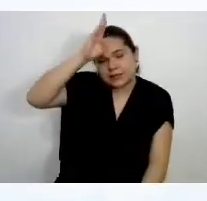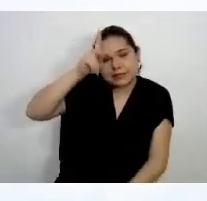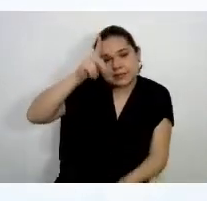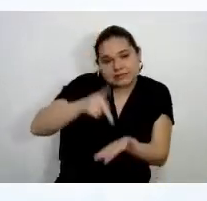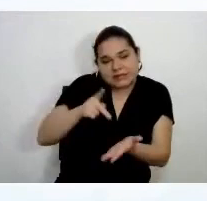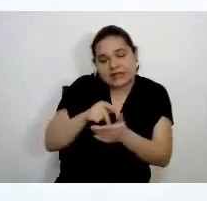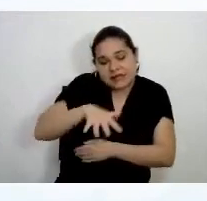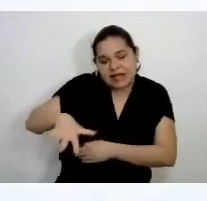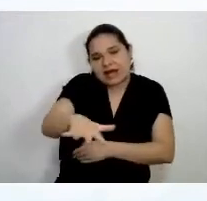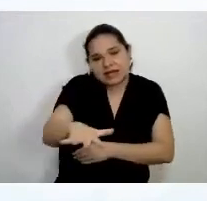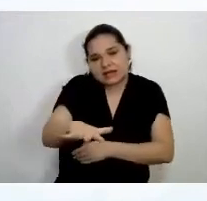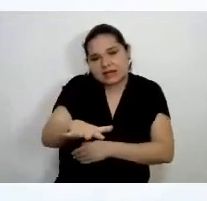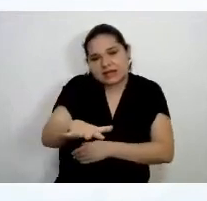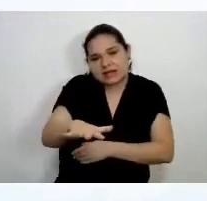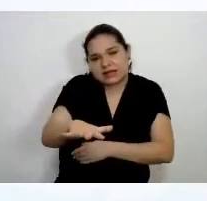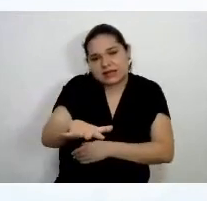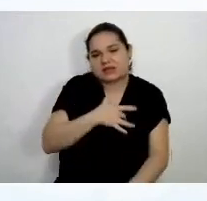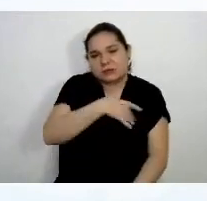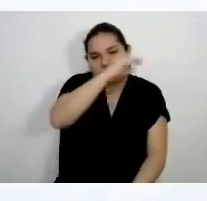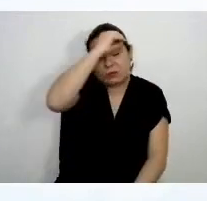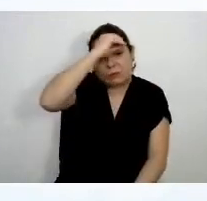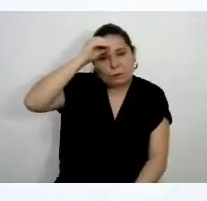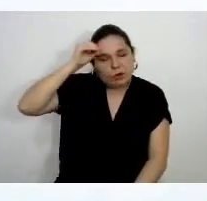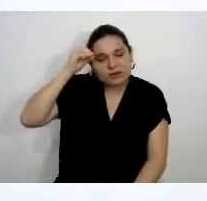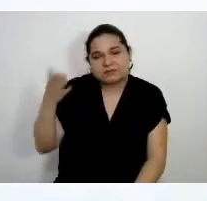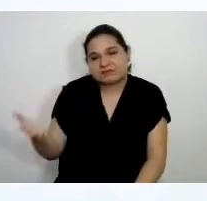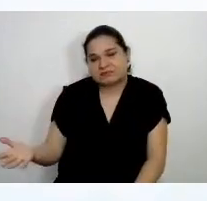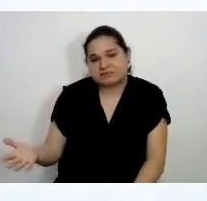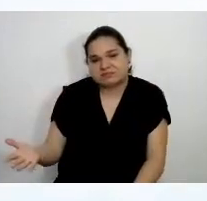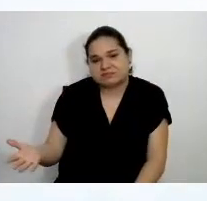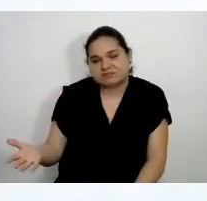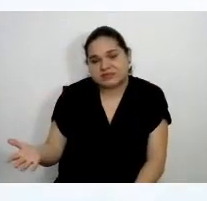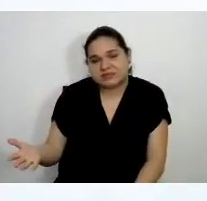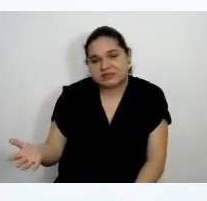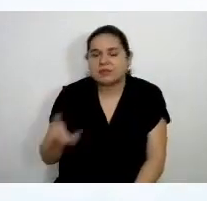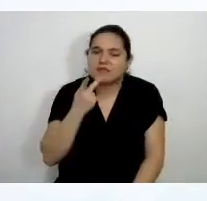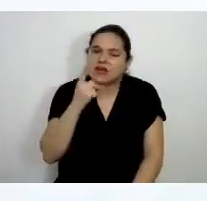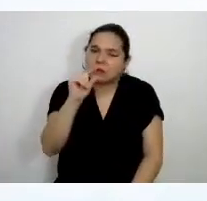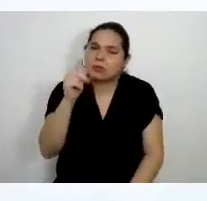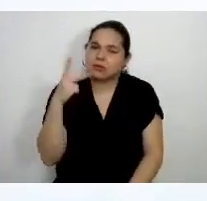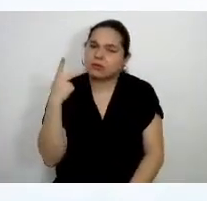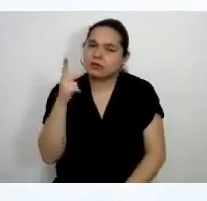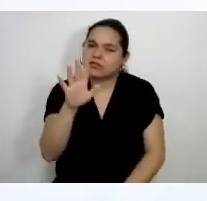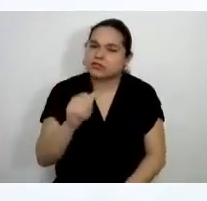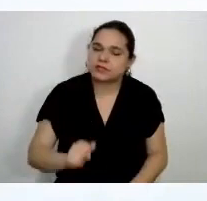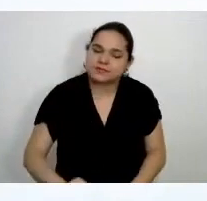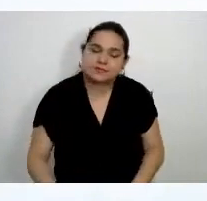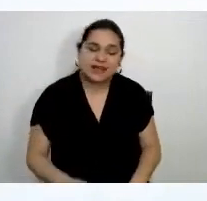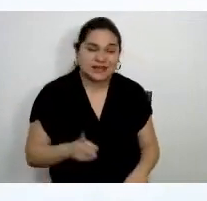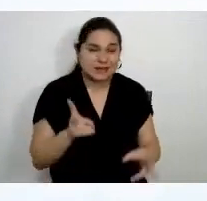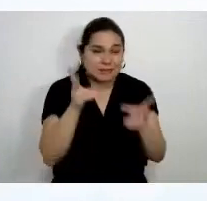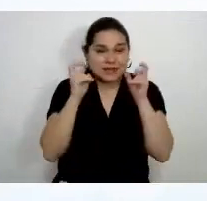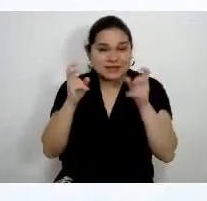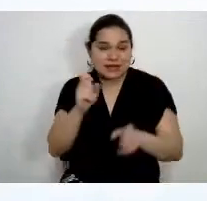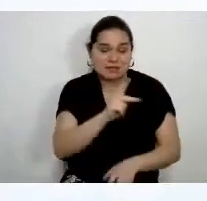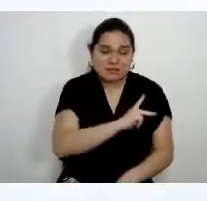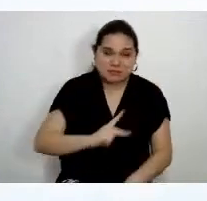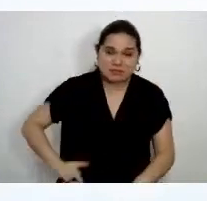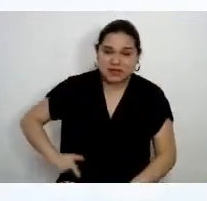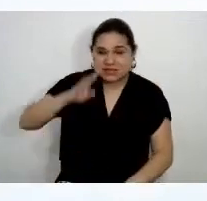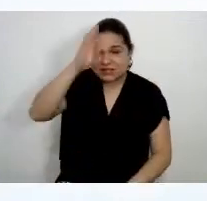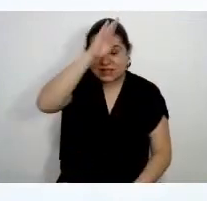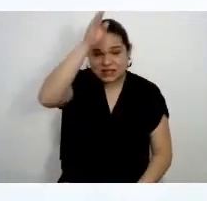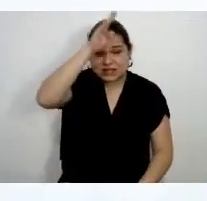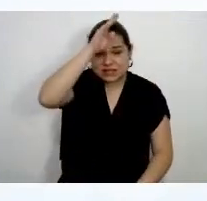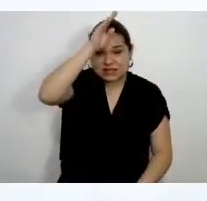Vamos falar sobre política um pouco, Então, porque o vamos. que a gente percebe é o seguinte: esse presidente ele caiu do céu, né? Ele foi eleito pelo